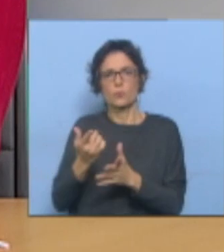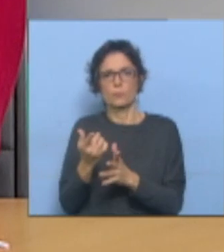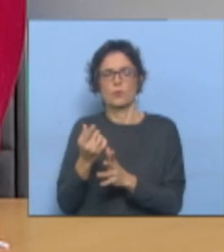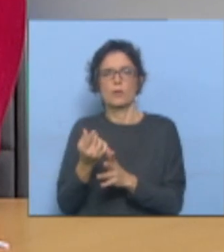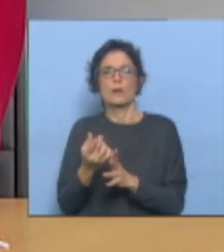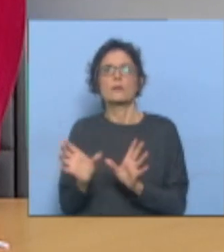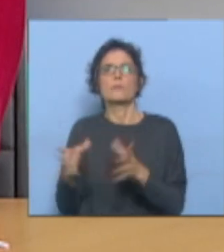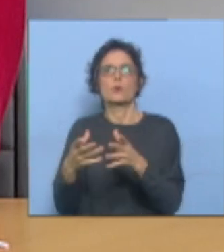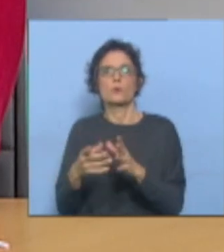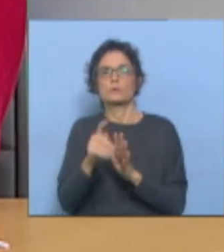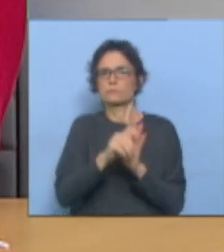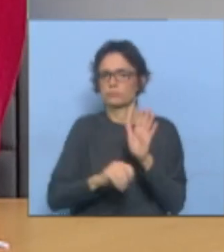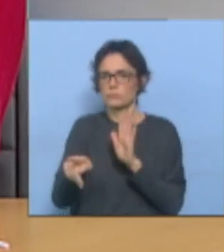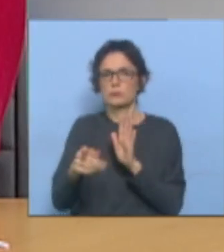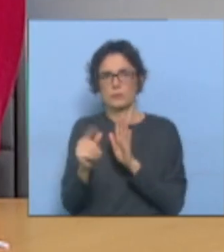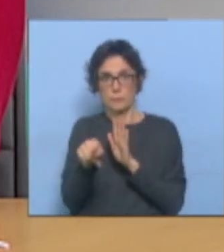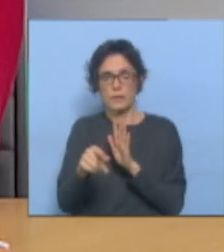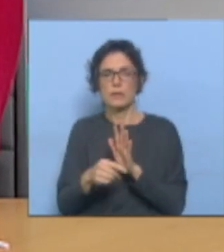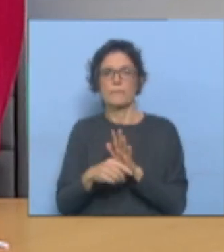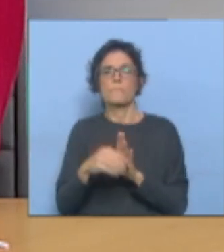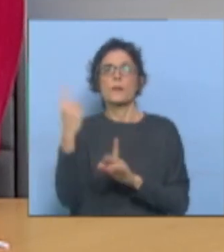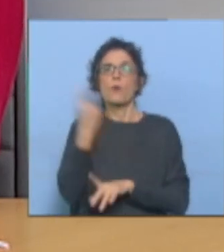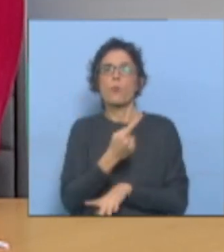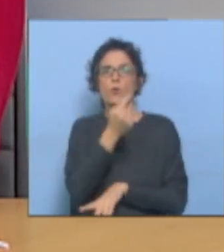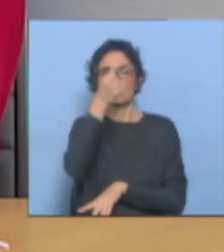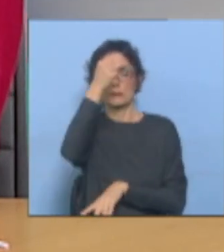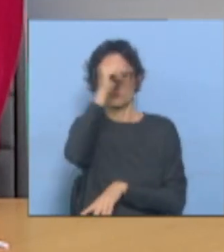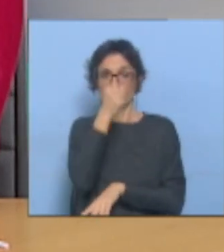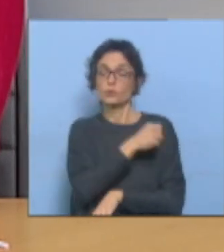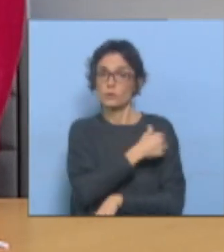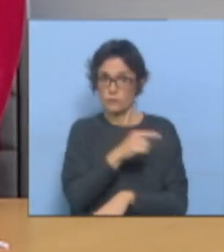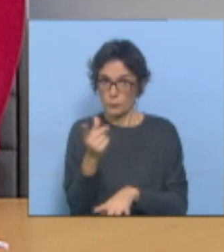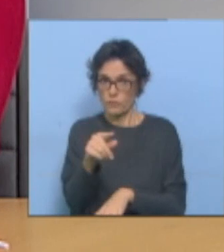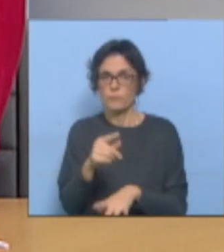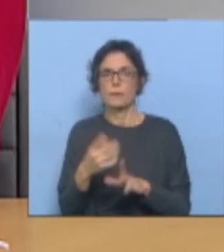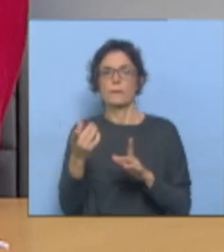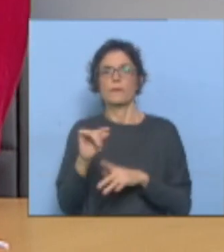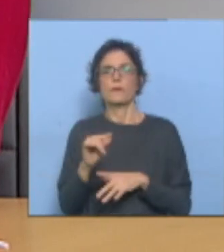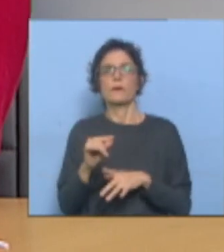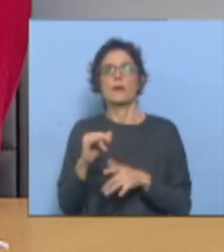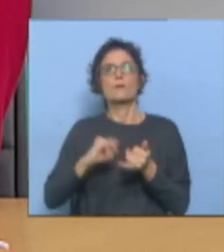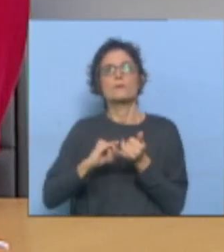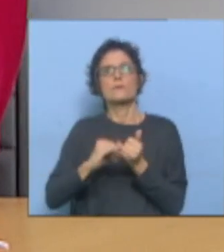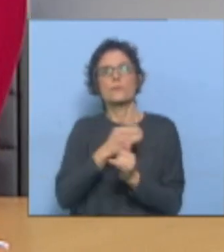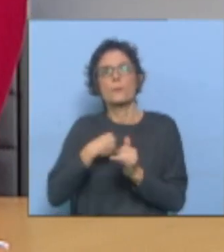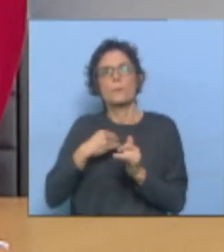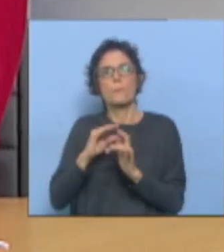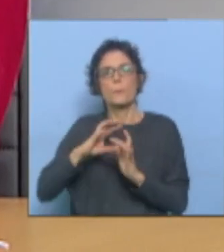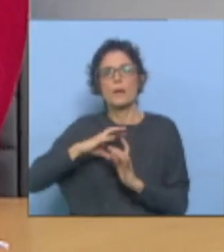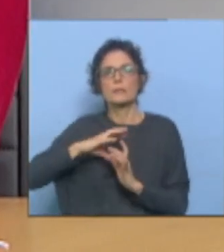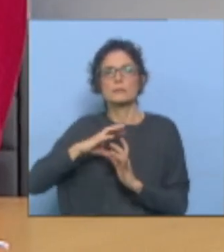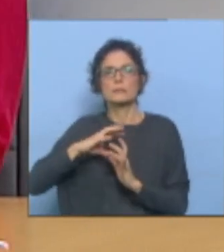Ordem dos Médicos, a Ordem dos Enfermeiros e a Associação Médica Mundial. E os jovens manifestam